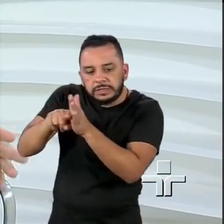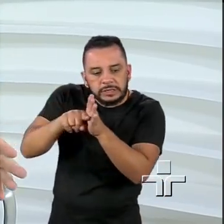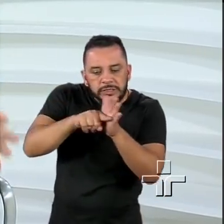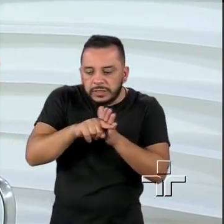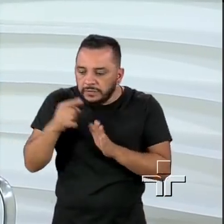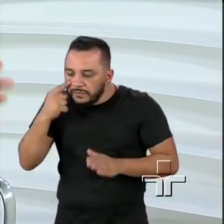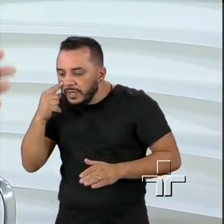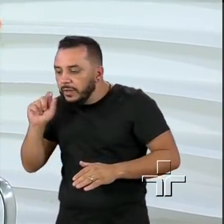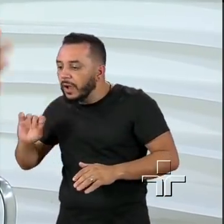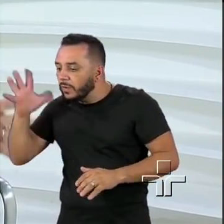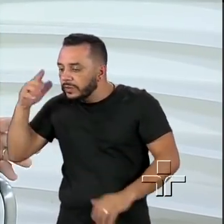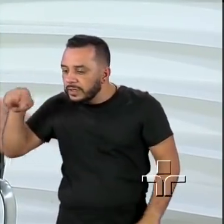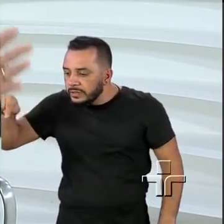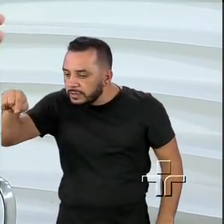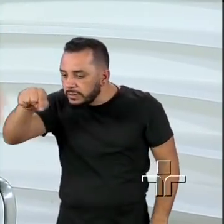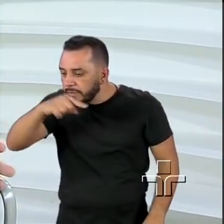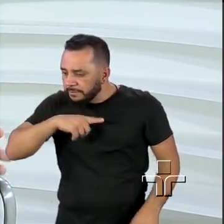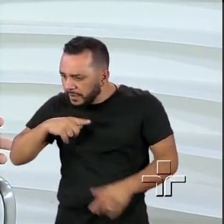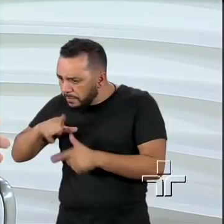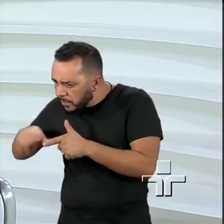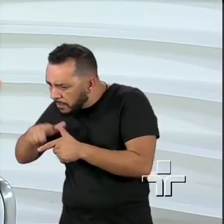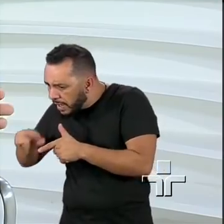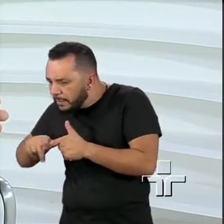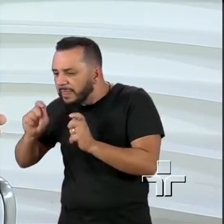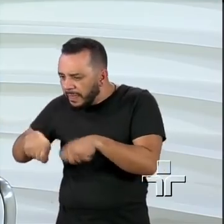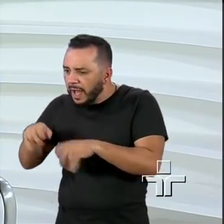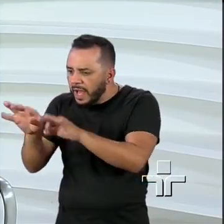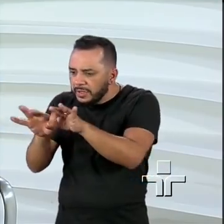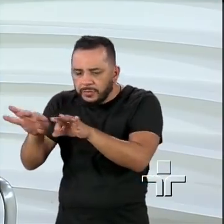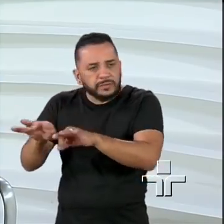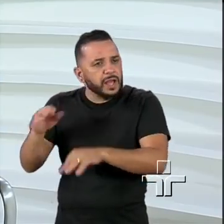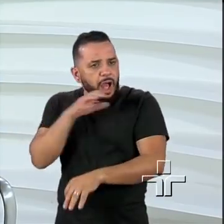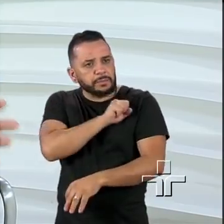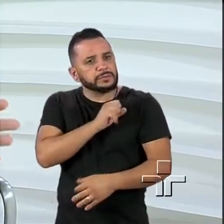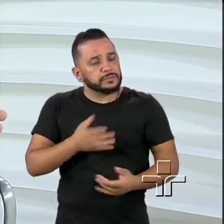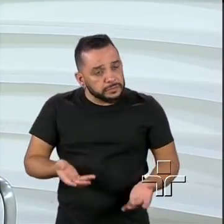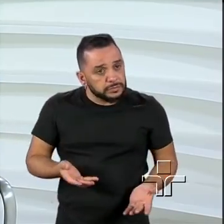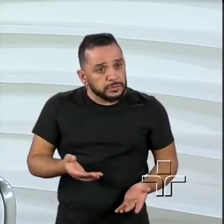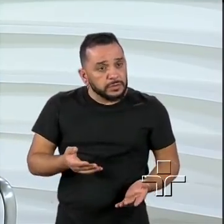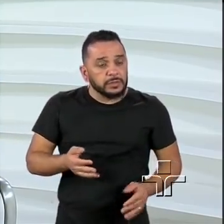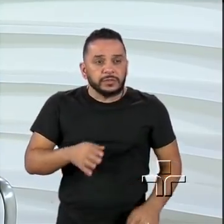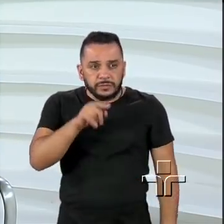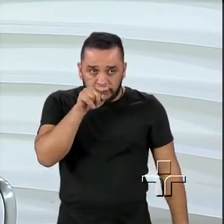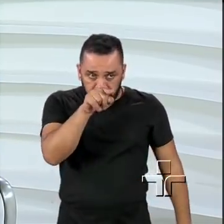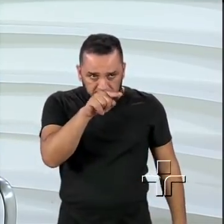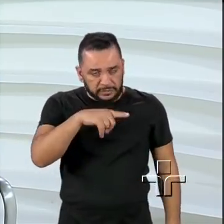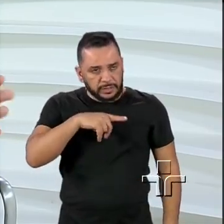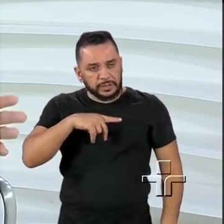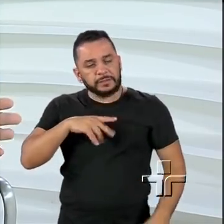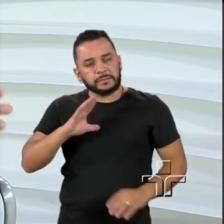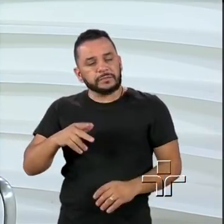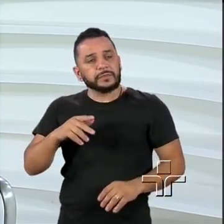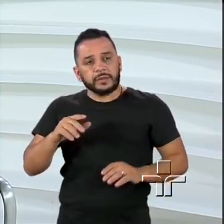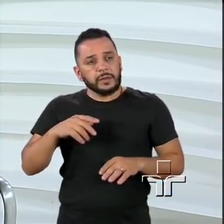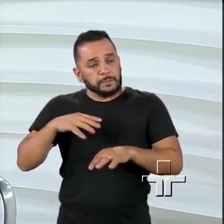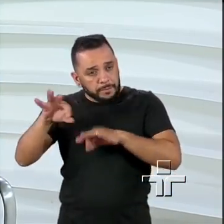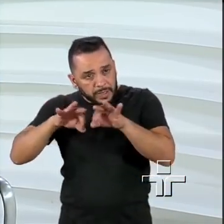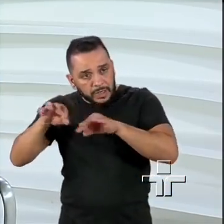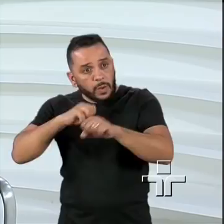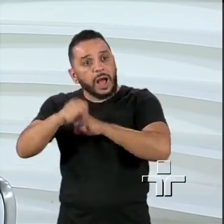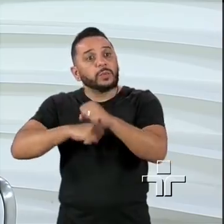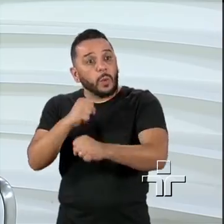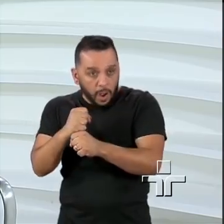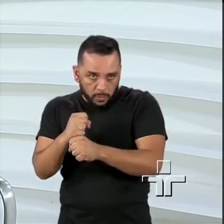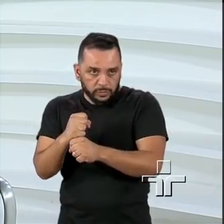observar que ali tem problemas e tem potenciais. E que, portanto, a hora que você fazer a peça do PPA, do Plano Plurianual, é momento de